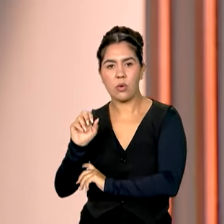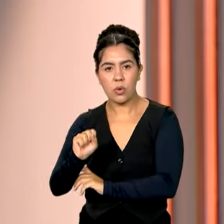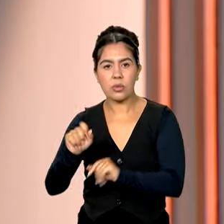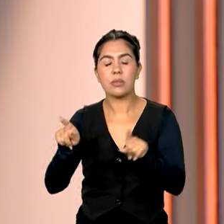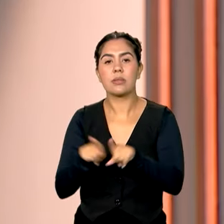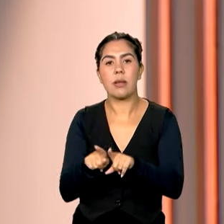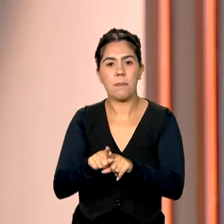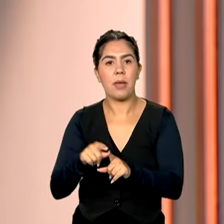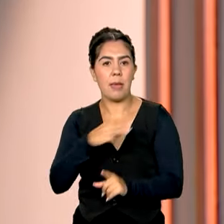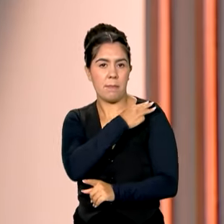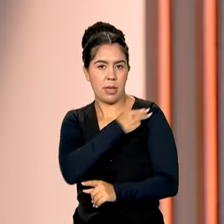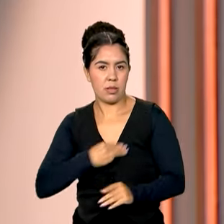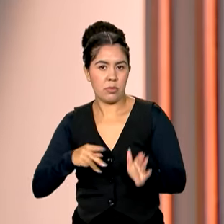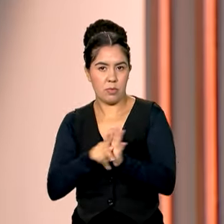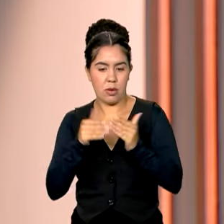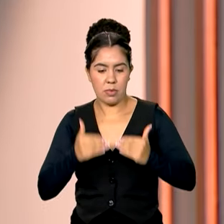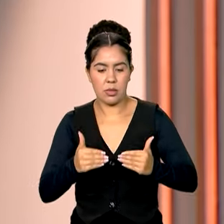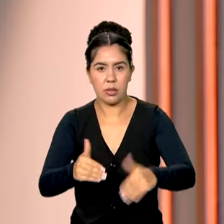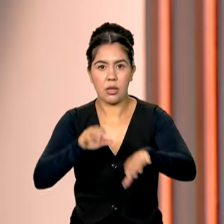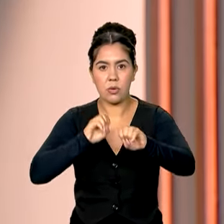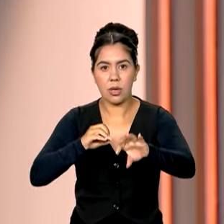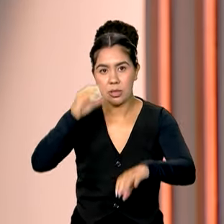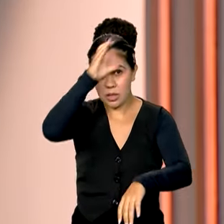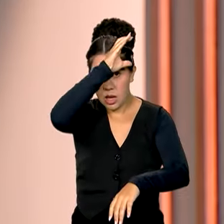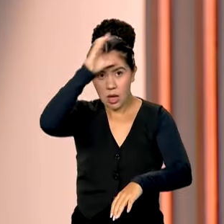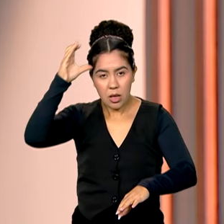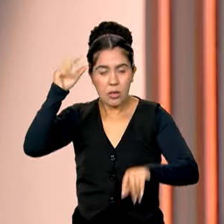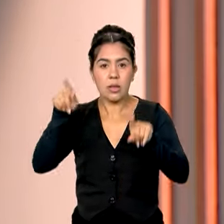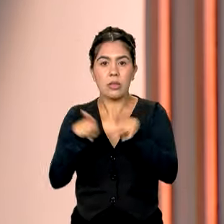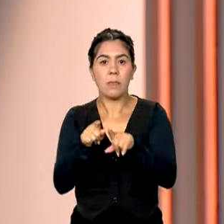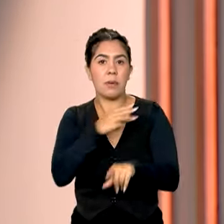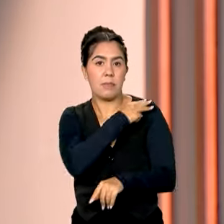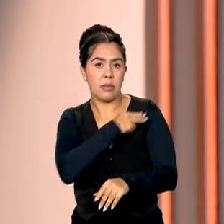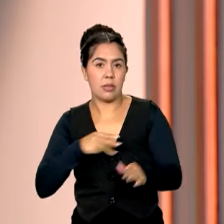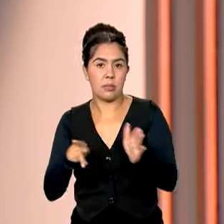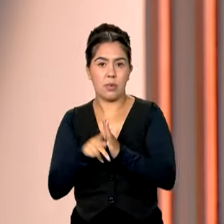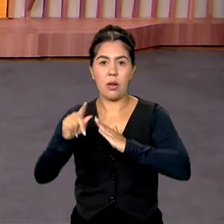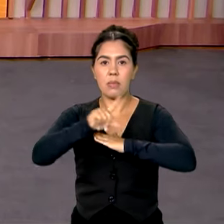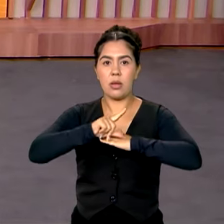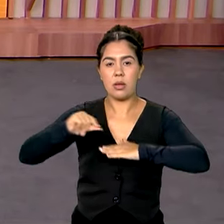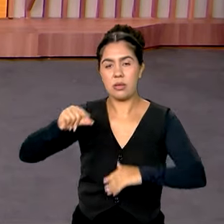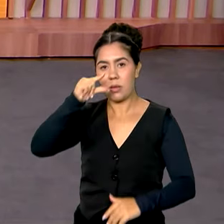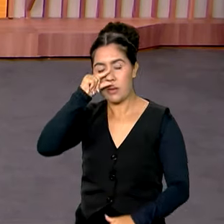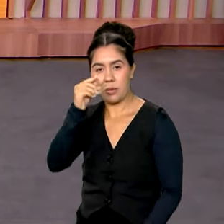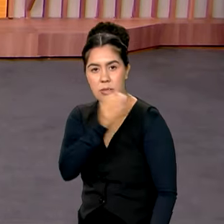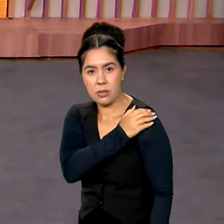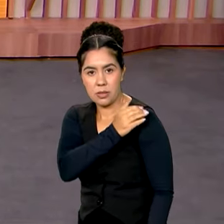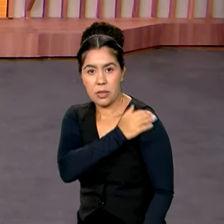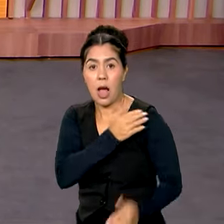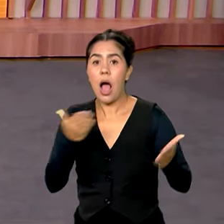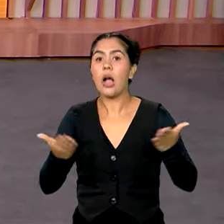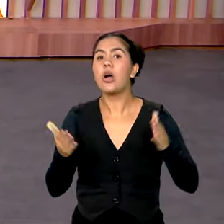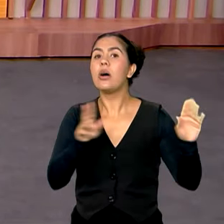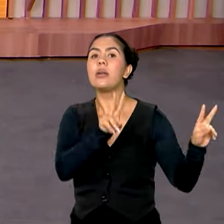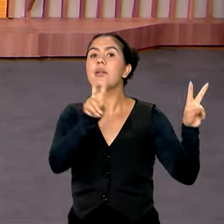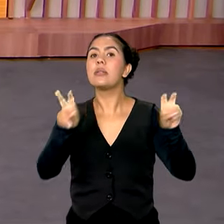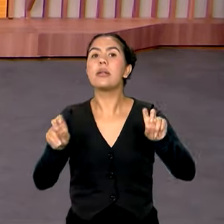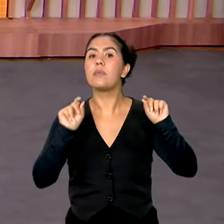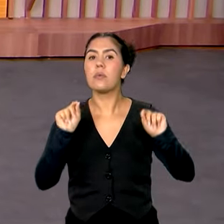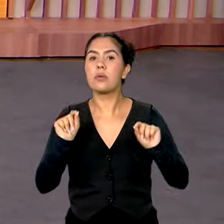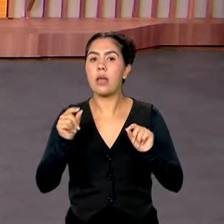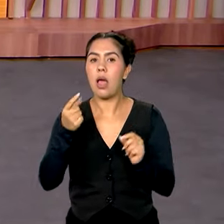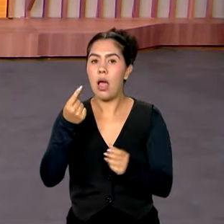da Educação, Camilo Santana, e com o ministro da Casa Civil, Rui Costa. E o tema agora é auxílio